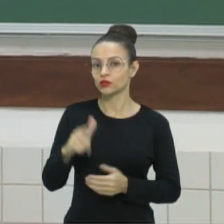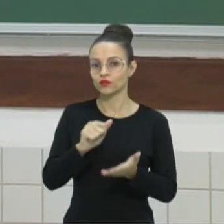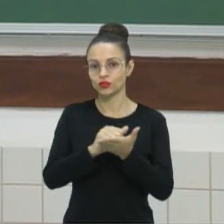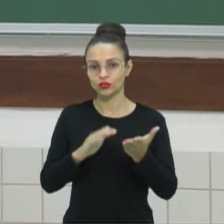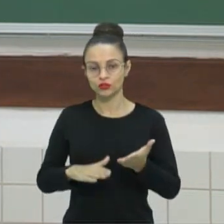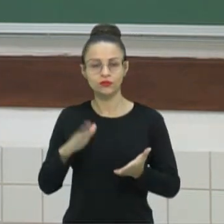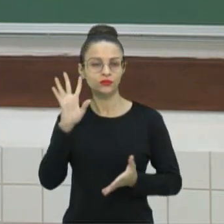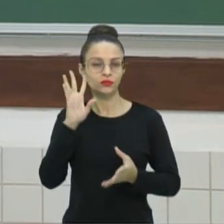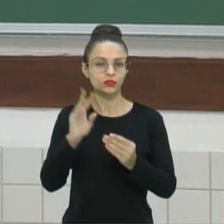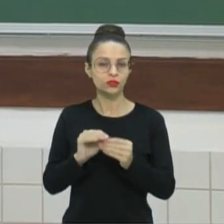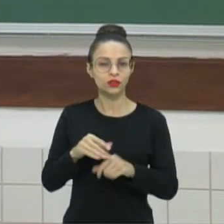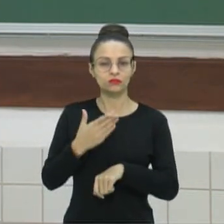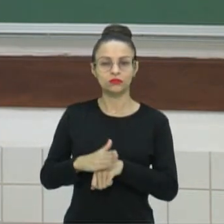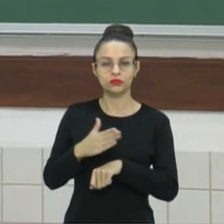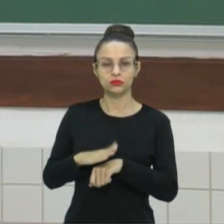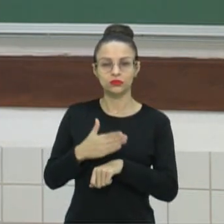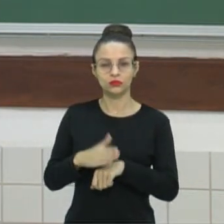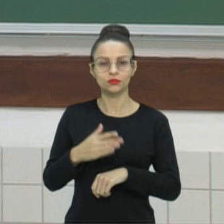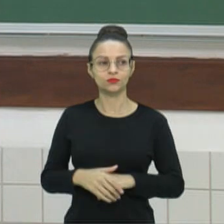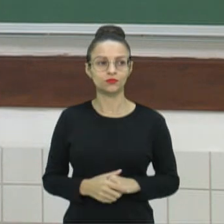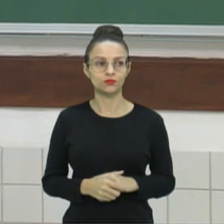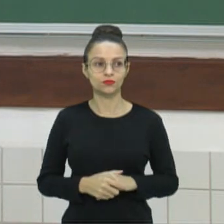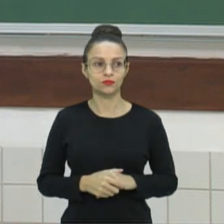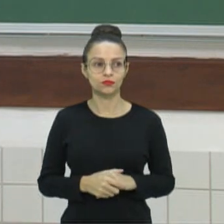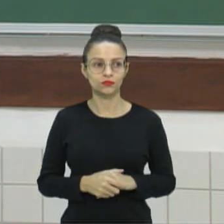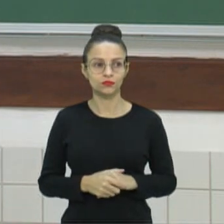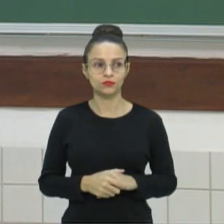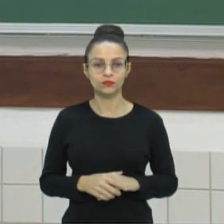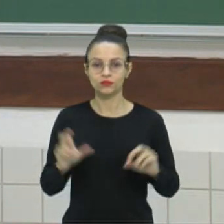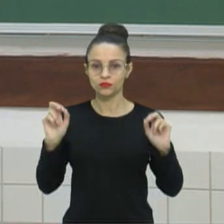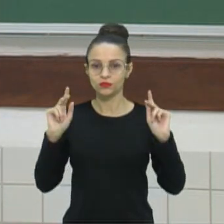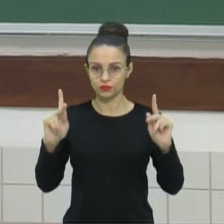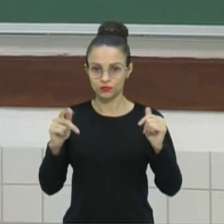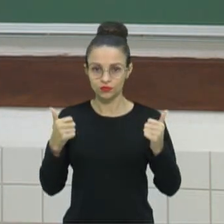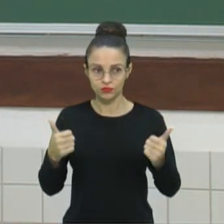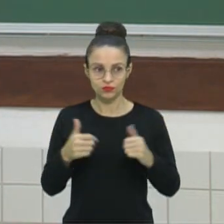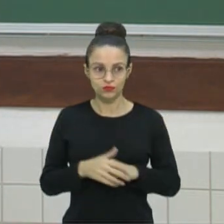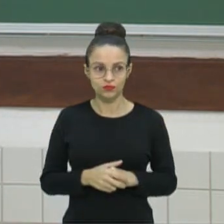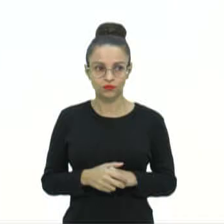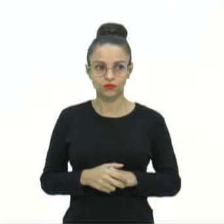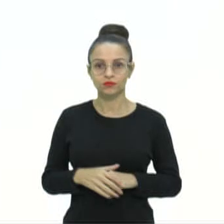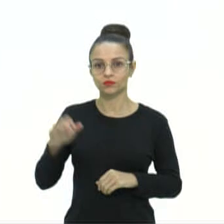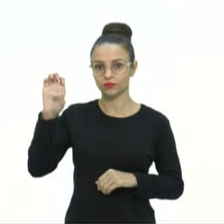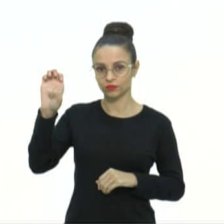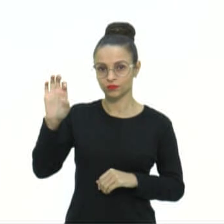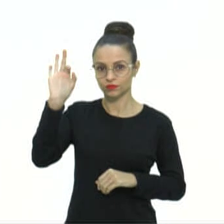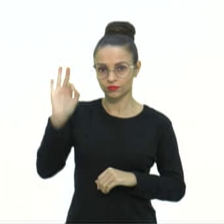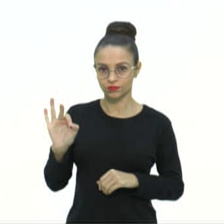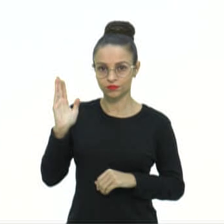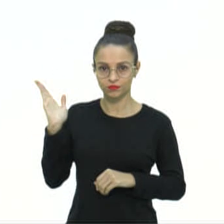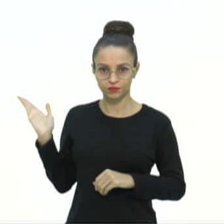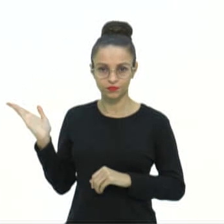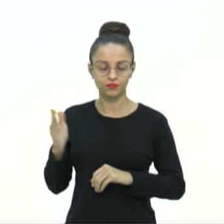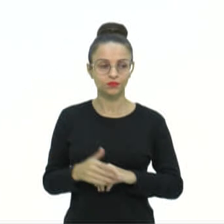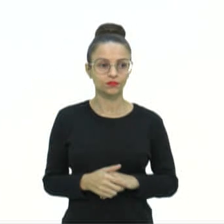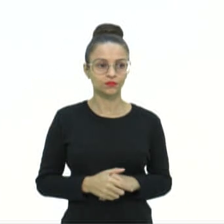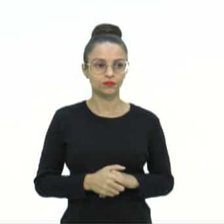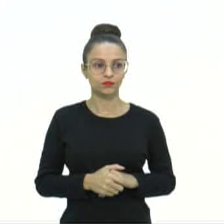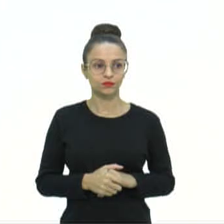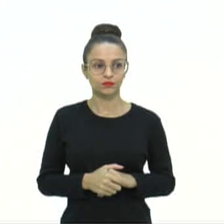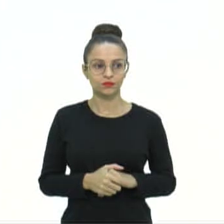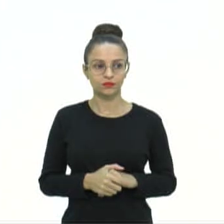entenderem o procedimento. É um exercício bem comum e bem clássico. Ok, meus queridos? Alternativa E, 75.